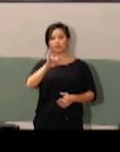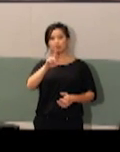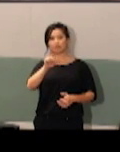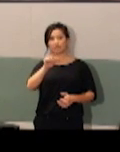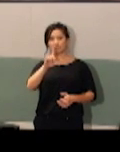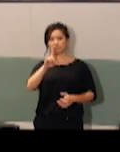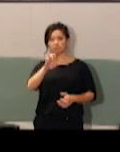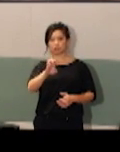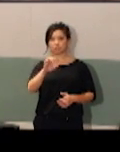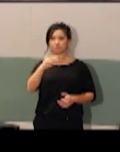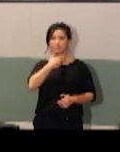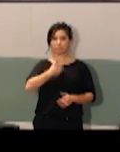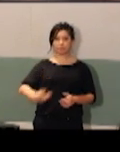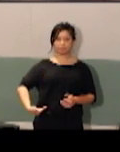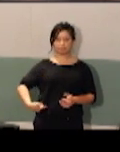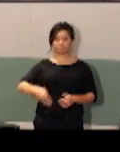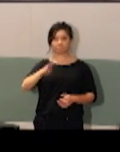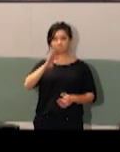Vamos lá.